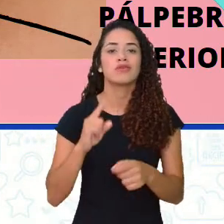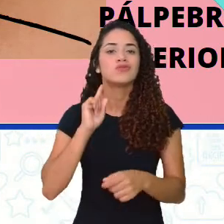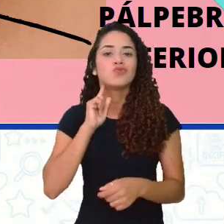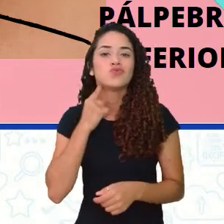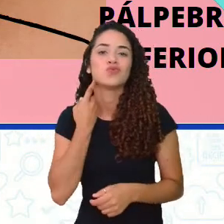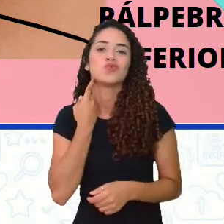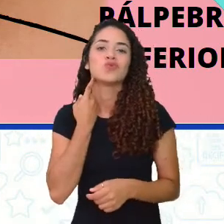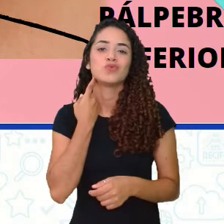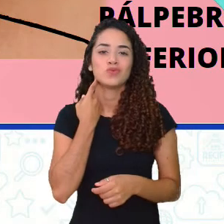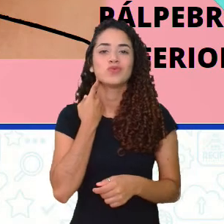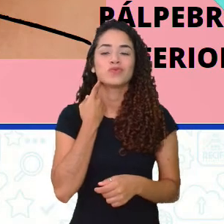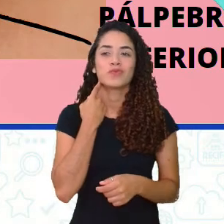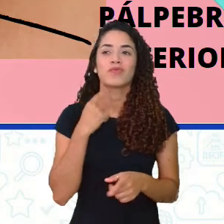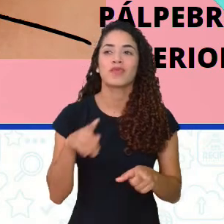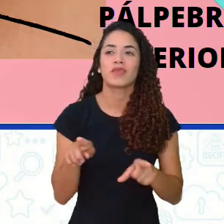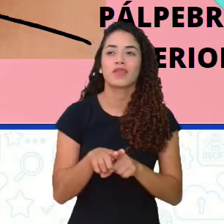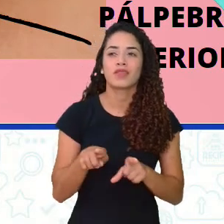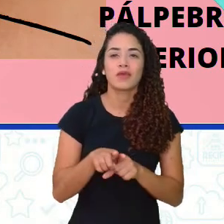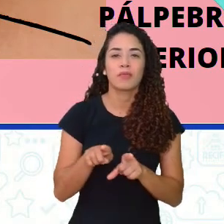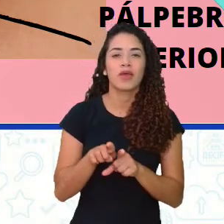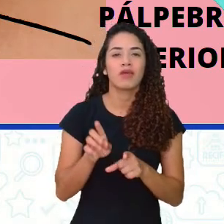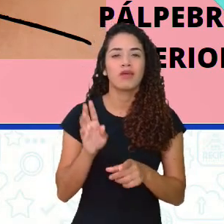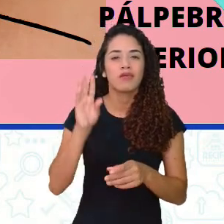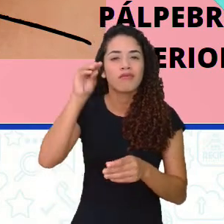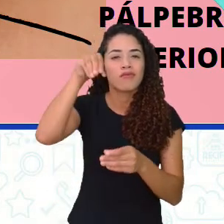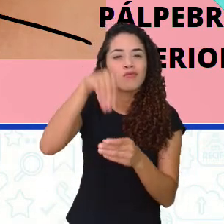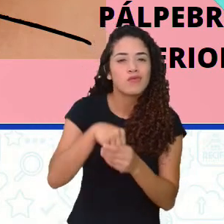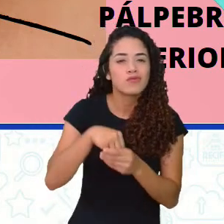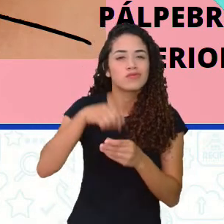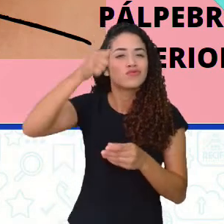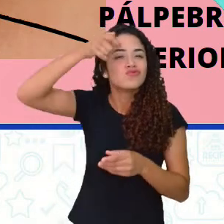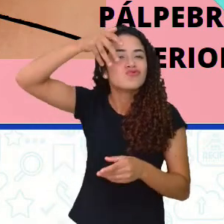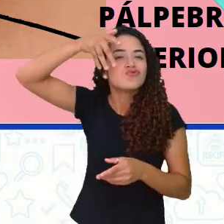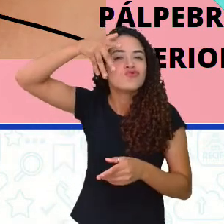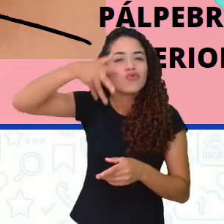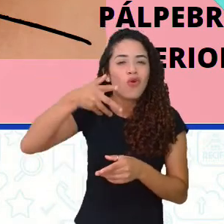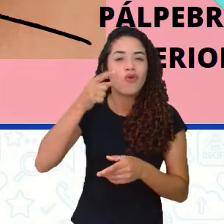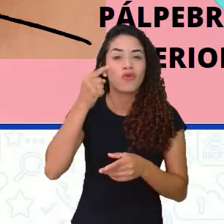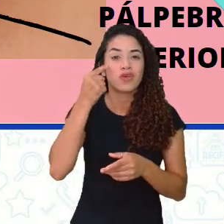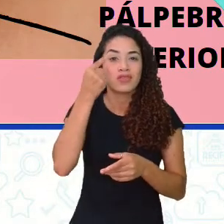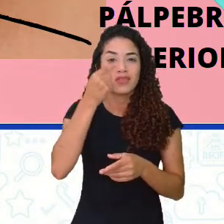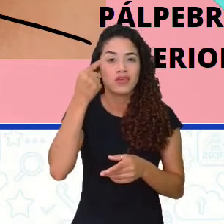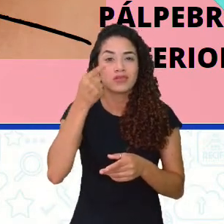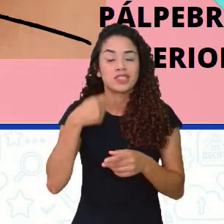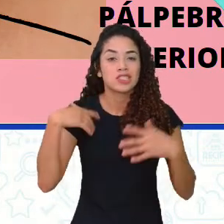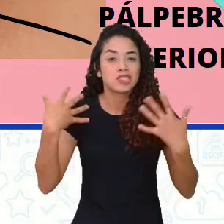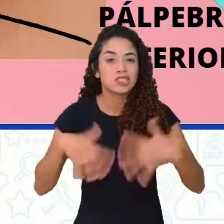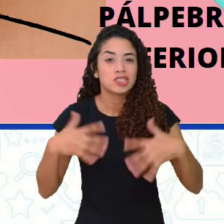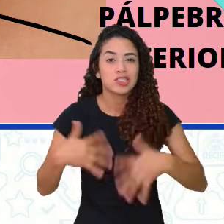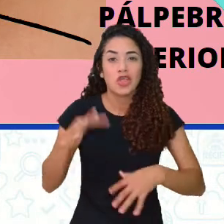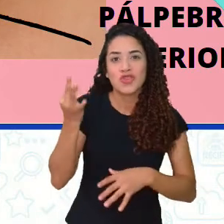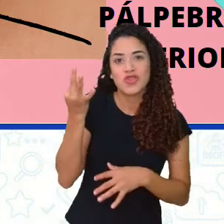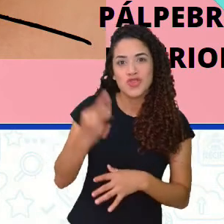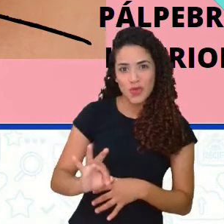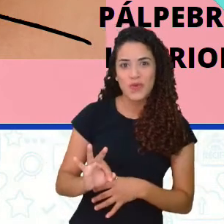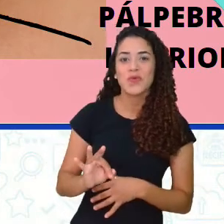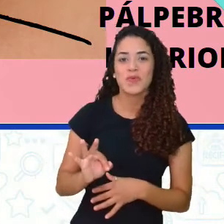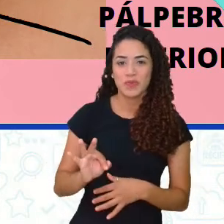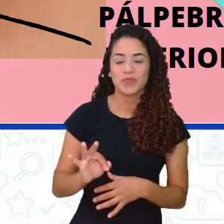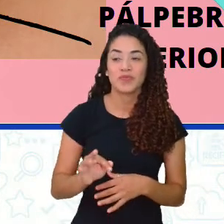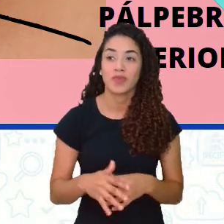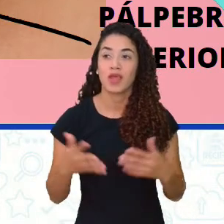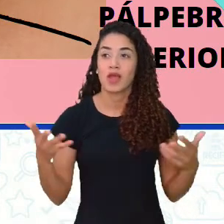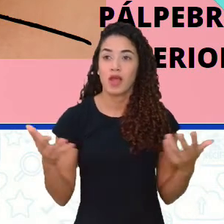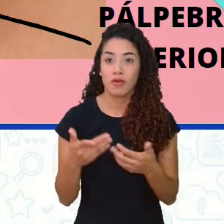questão aí, né, da composição daí desse suor, que vai levar para o olho e vai arder. Então, ela tem essa função. Depois,